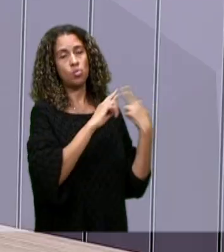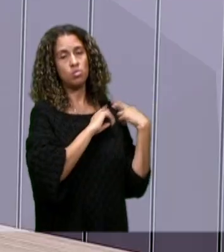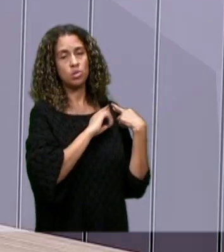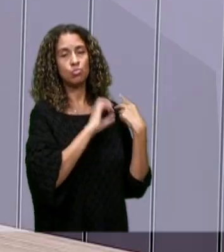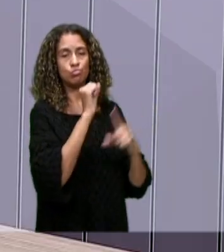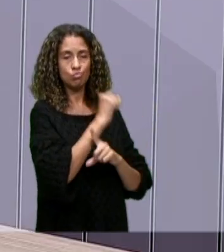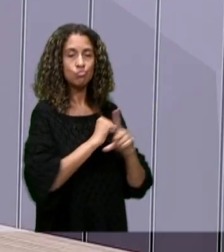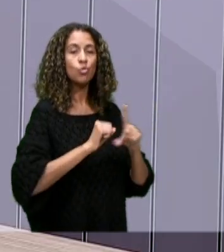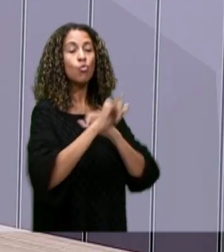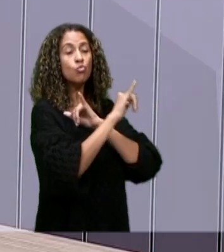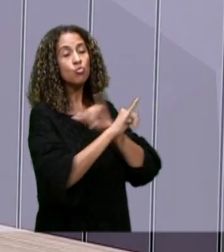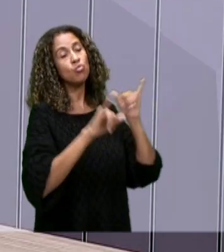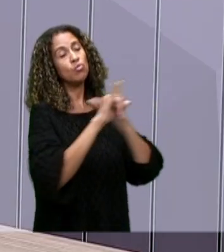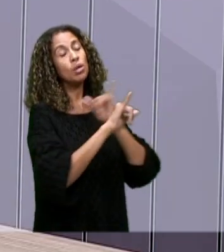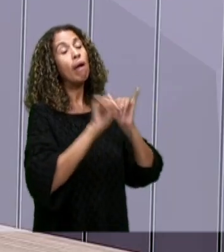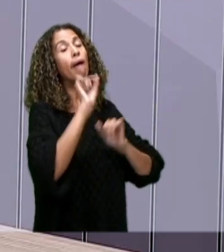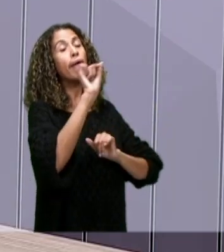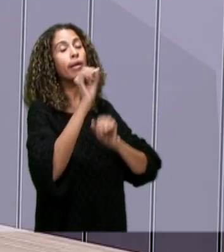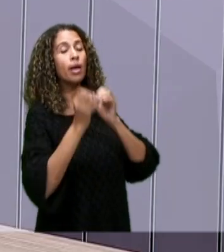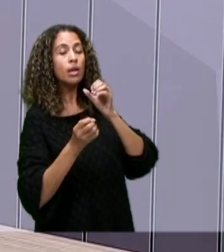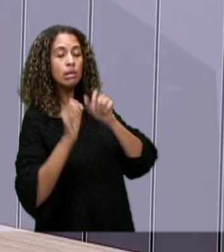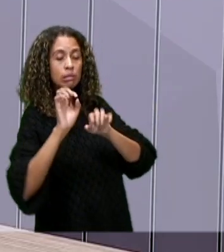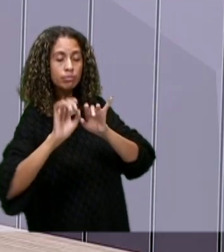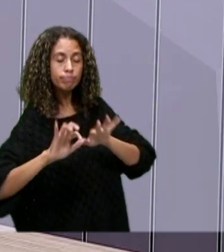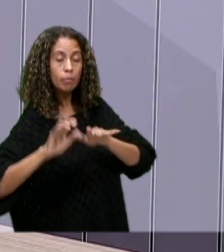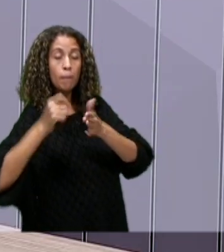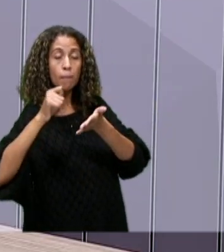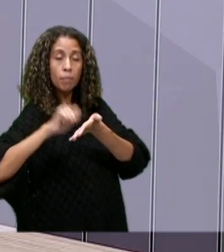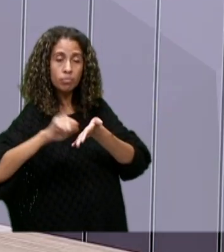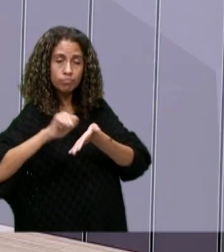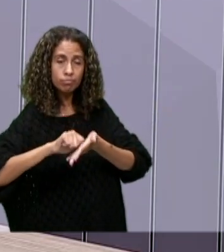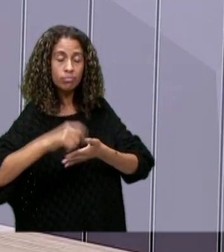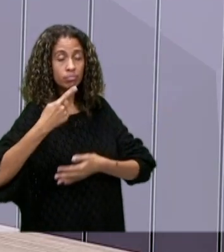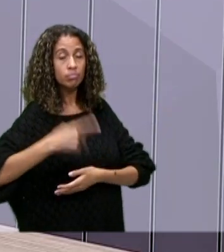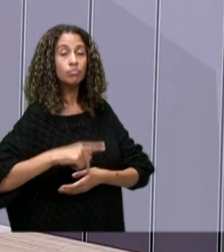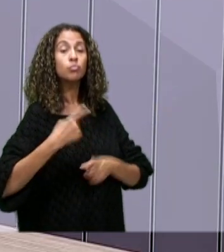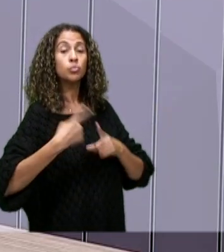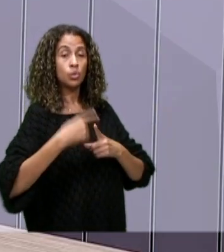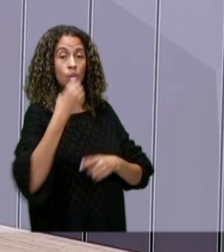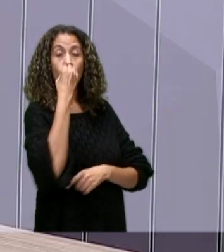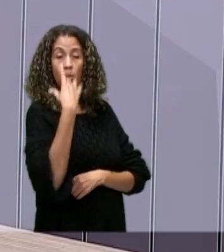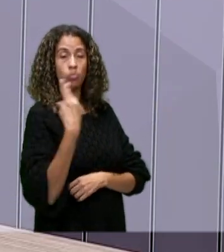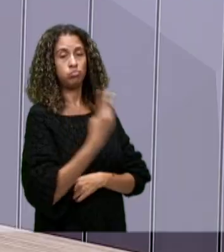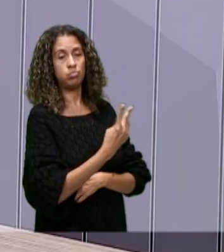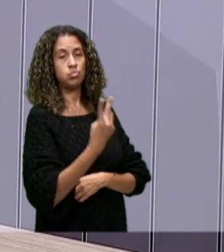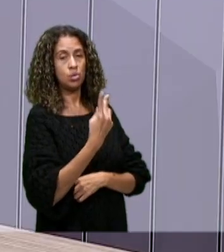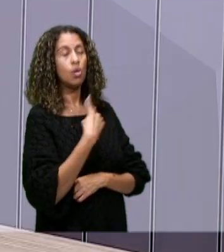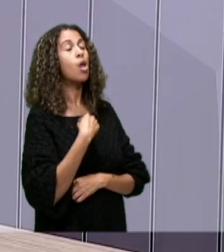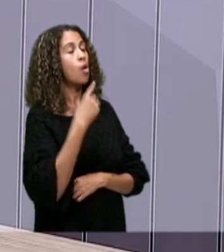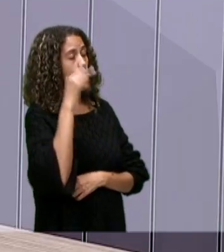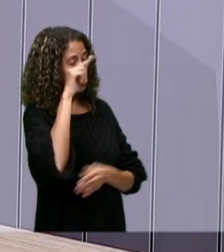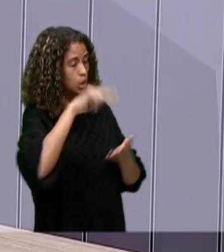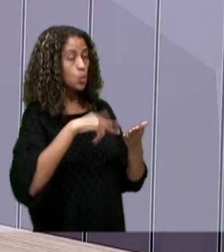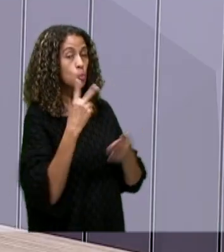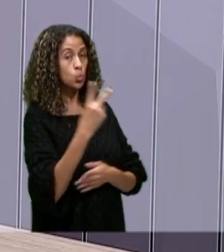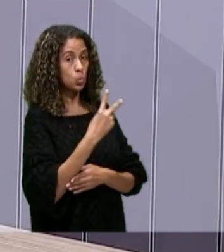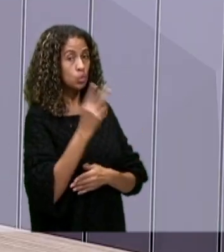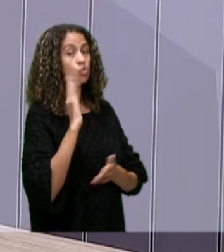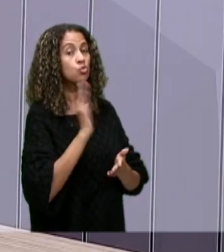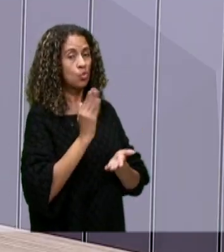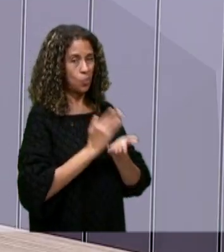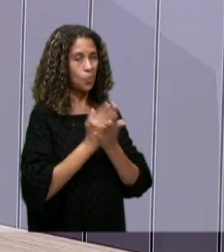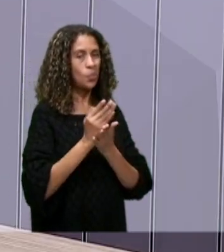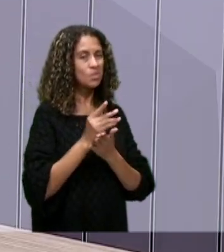que tem que divulgar quem produz, e produz coisa boa, viu? Porque, é muito bom. Eu já li ambos e já comecei a